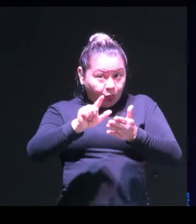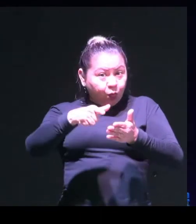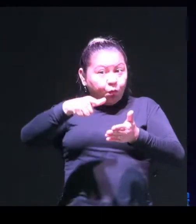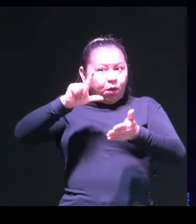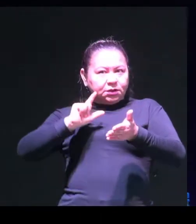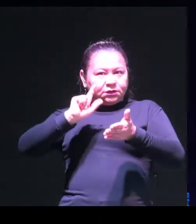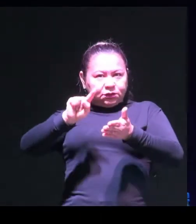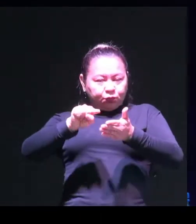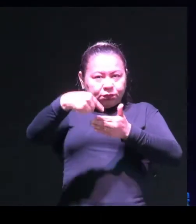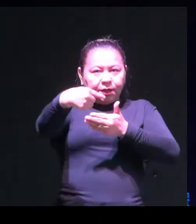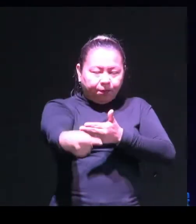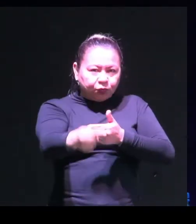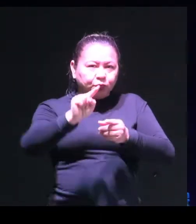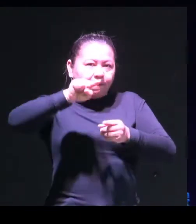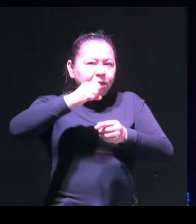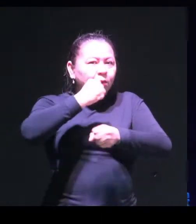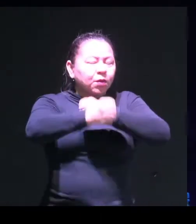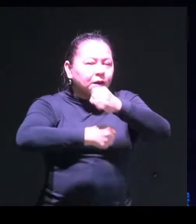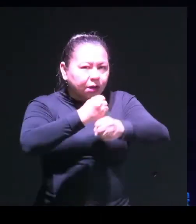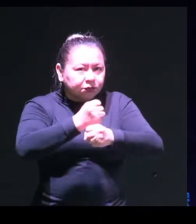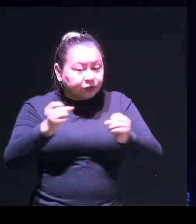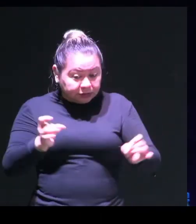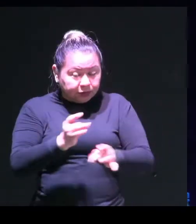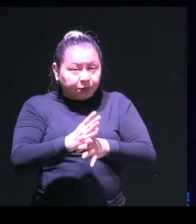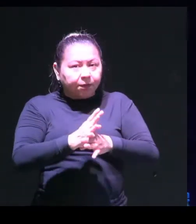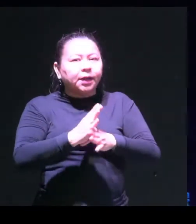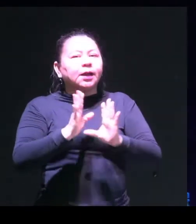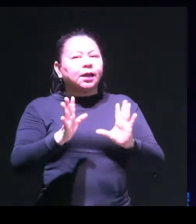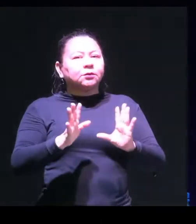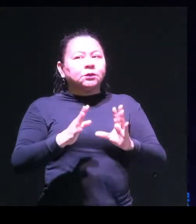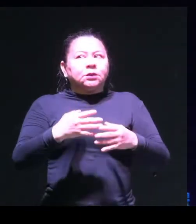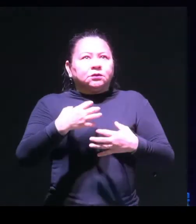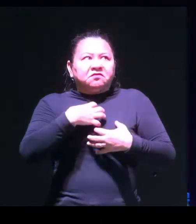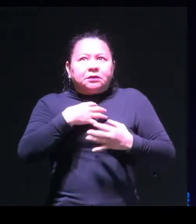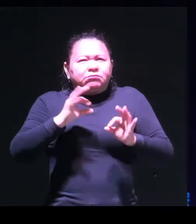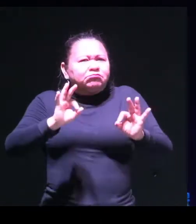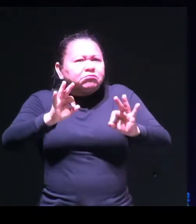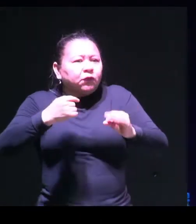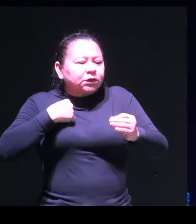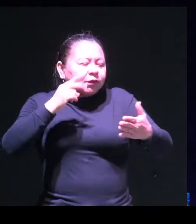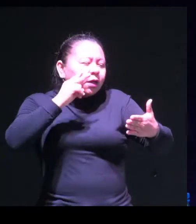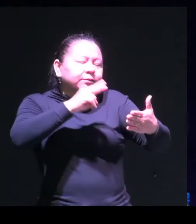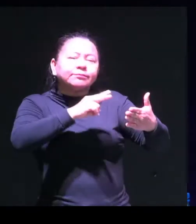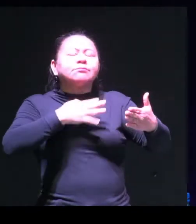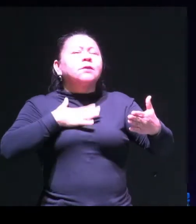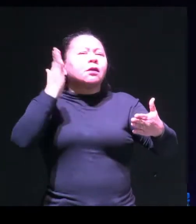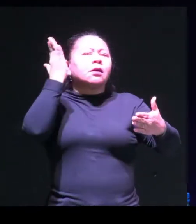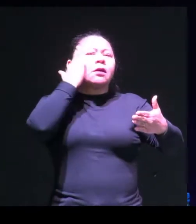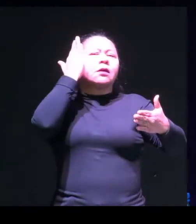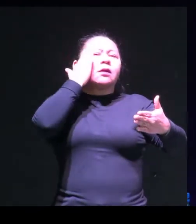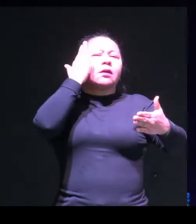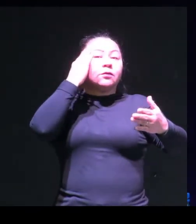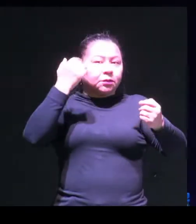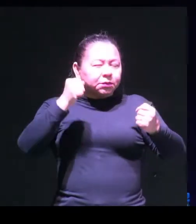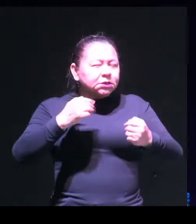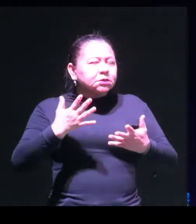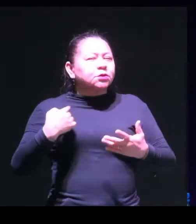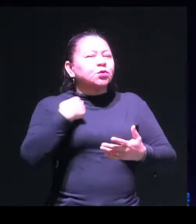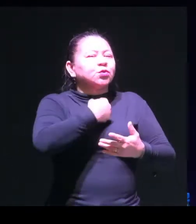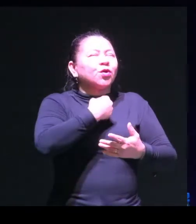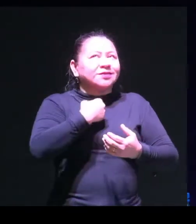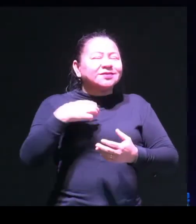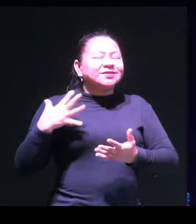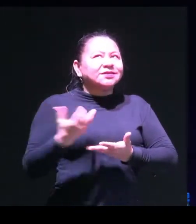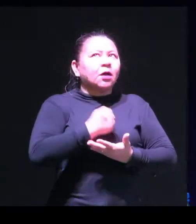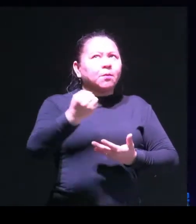vai afetar a sua salvação, se você estiver preparado em Cristo, tá? Isso não depende, a nossa salvação não depende disso, nós somos salvos pela